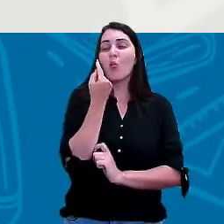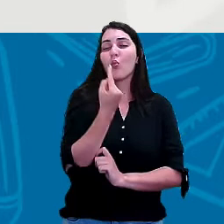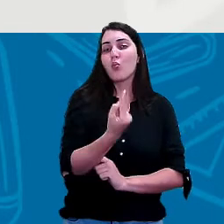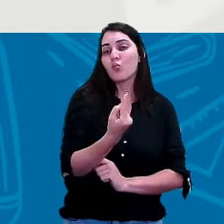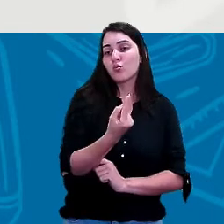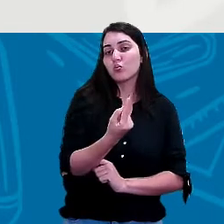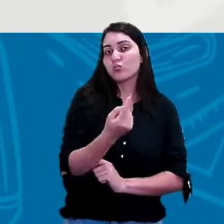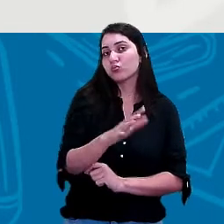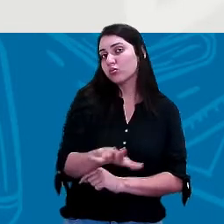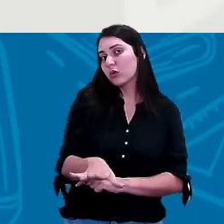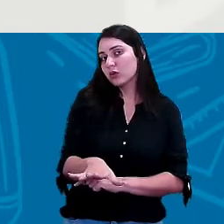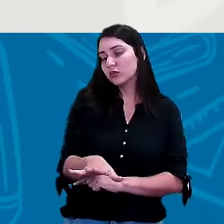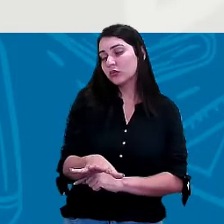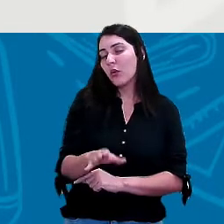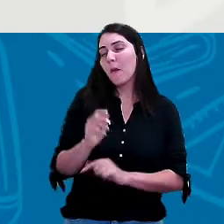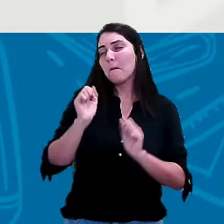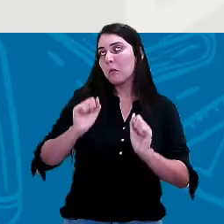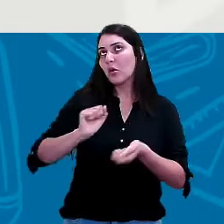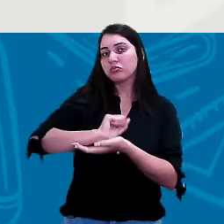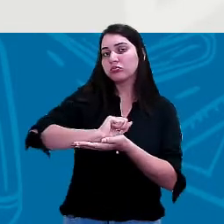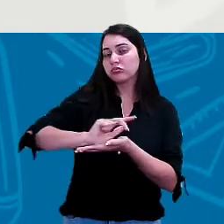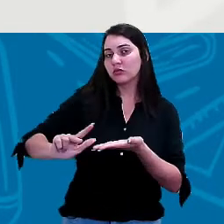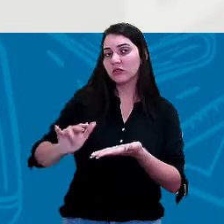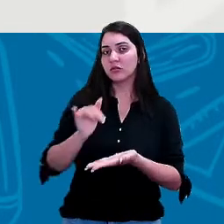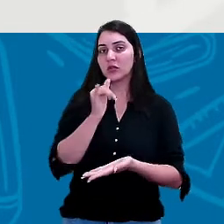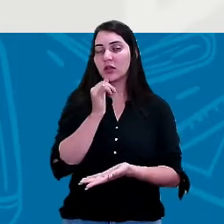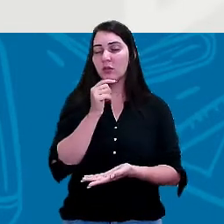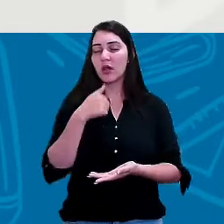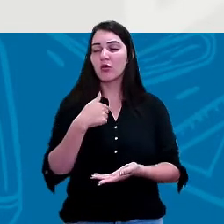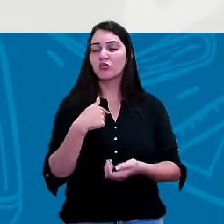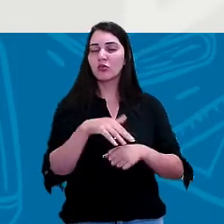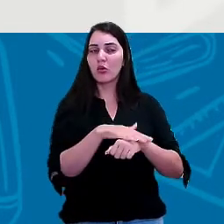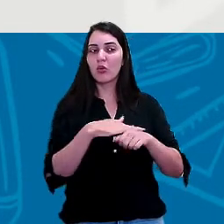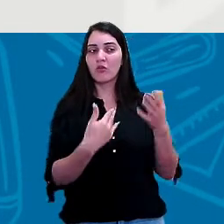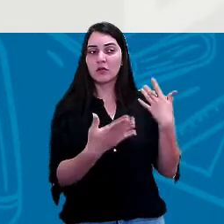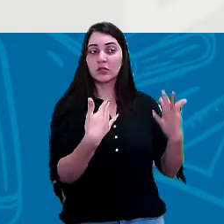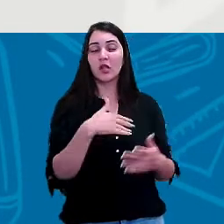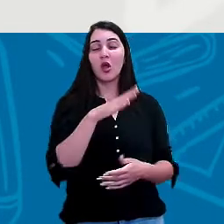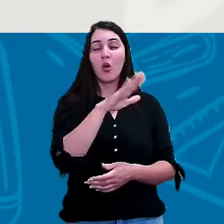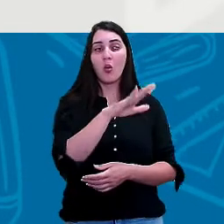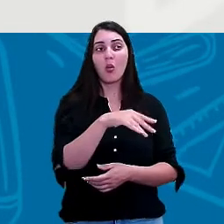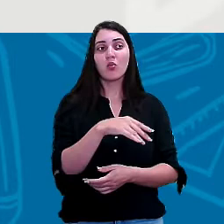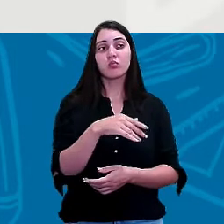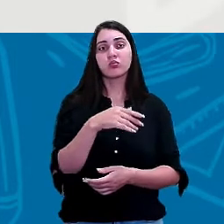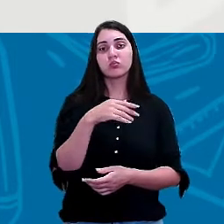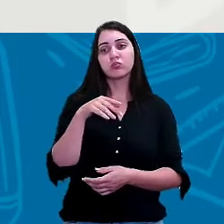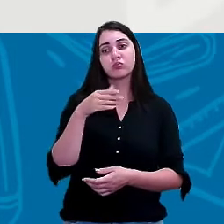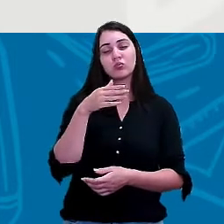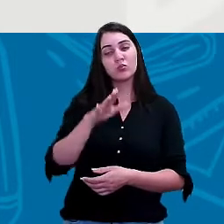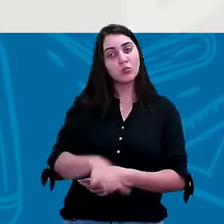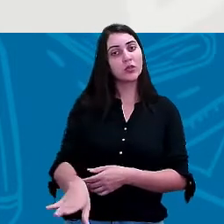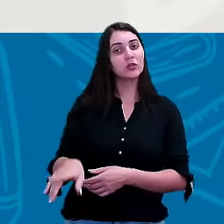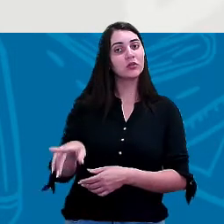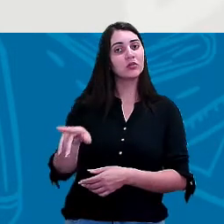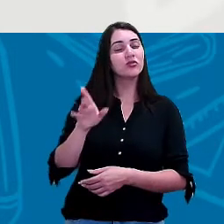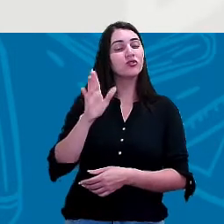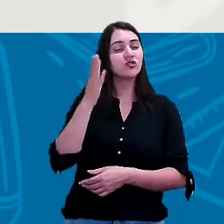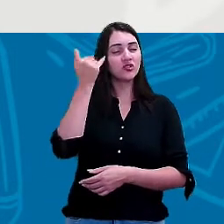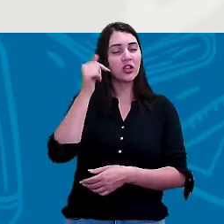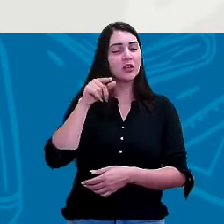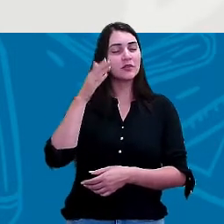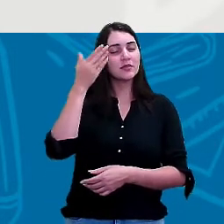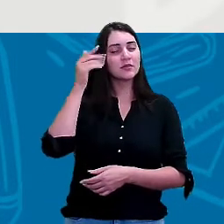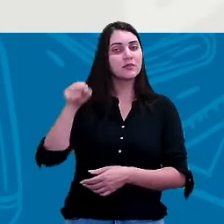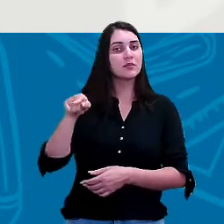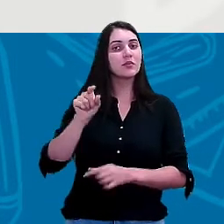ser vários. Por exemplo, eu estou conversando com você e digo, o garoto, já sabe que é aquele. Mas se eu